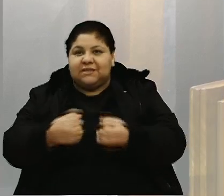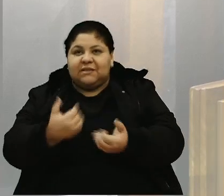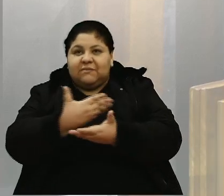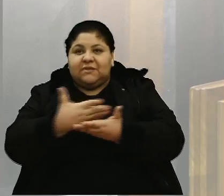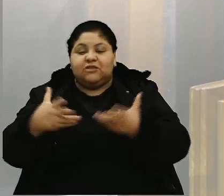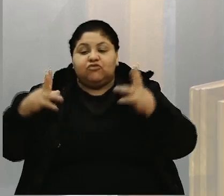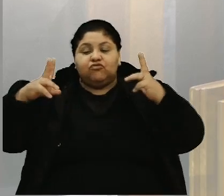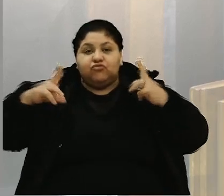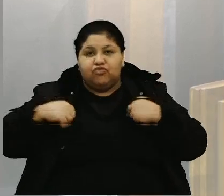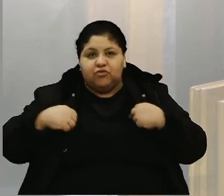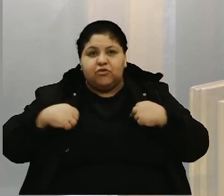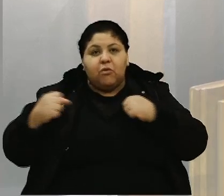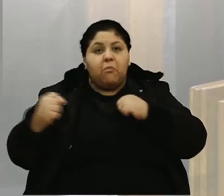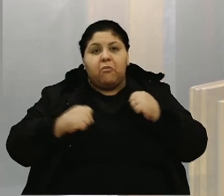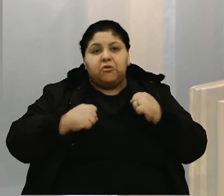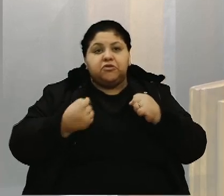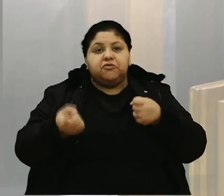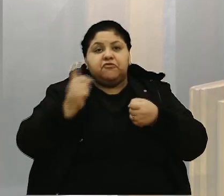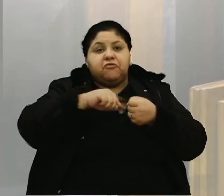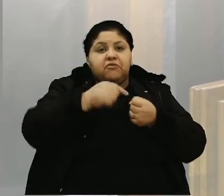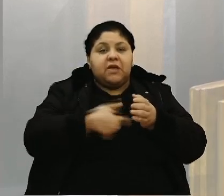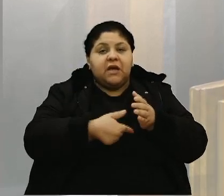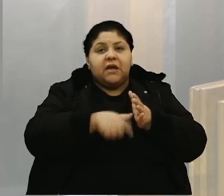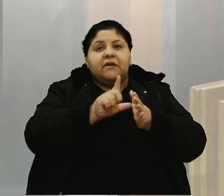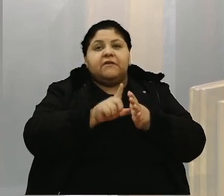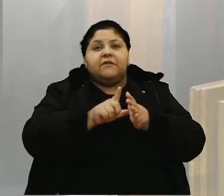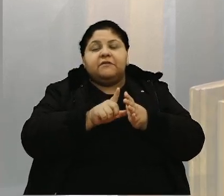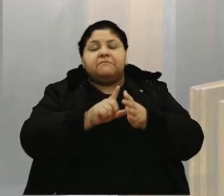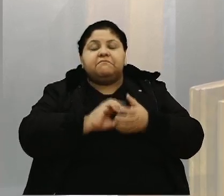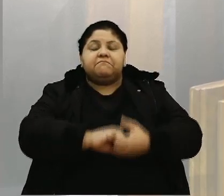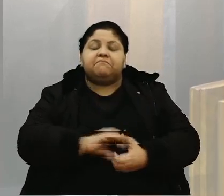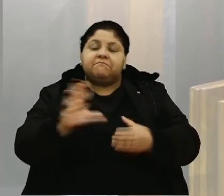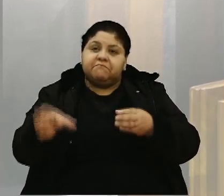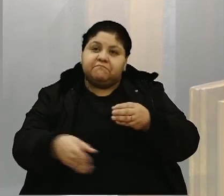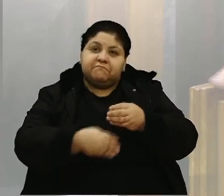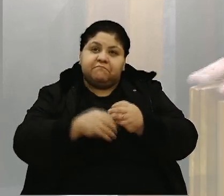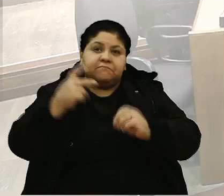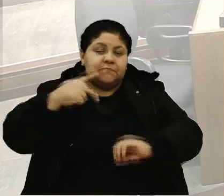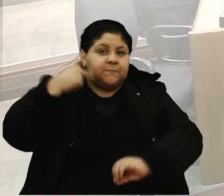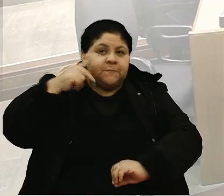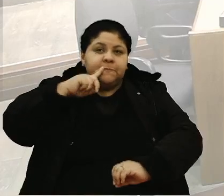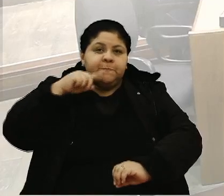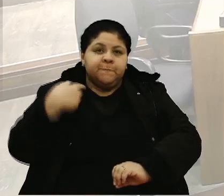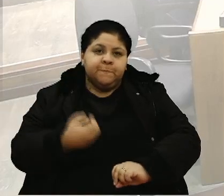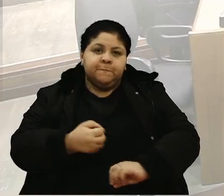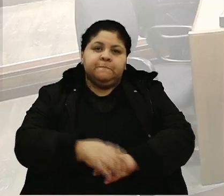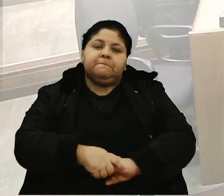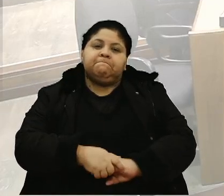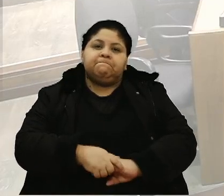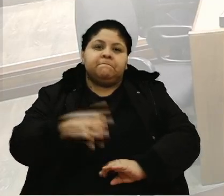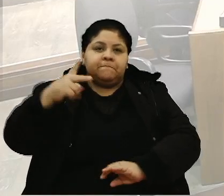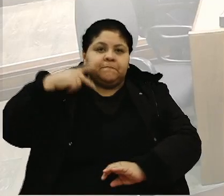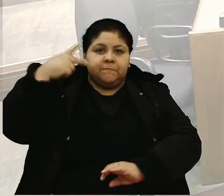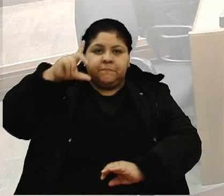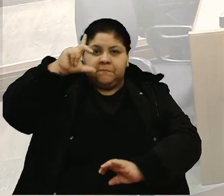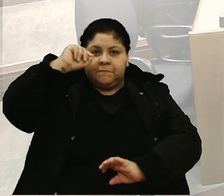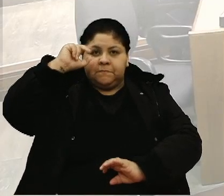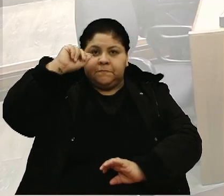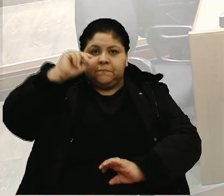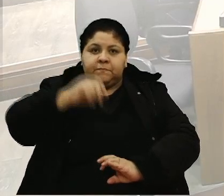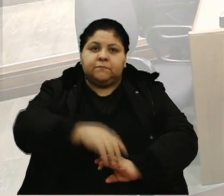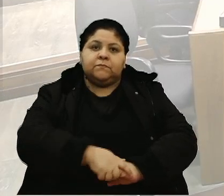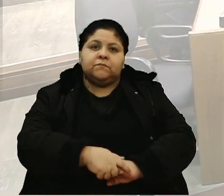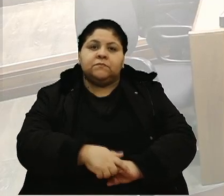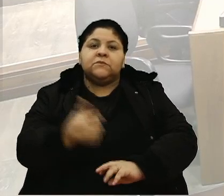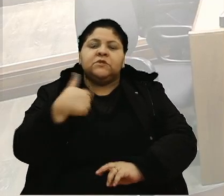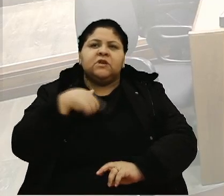A gente pode reerguer antes essa UBS tão importante para a comunidade. Sua parte, vereadora Gladys. Vereador Scalco,